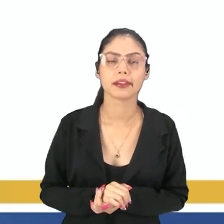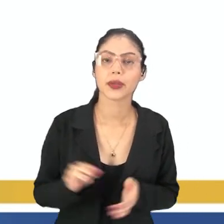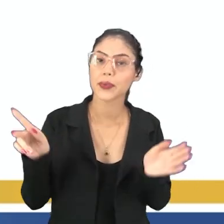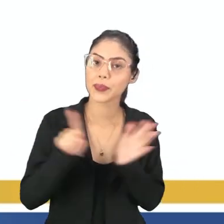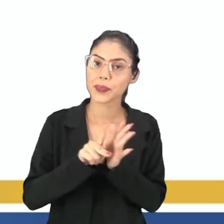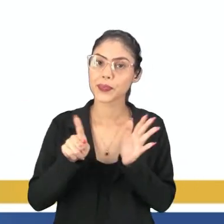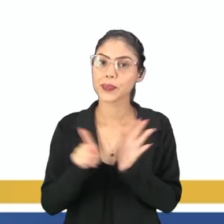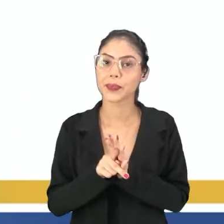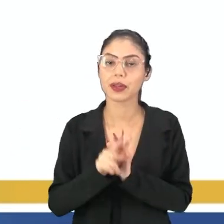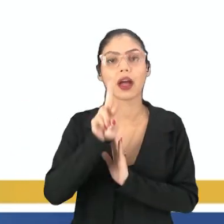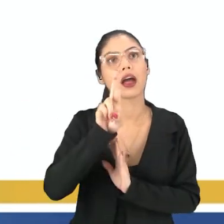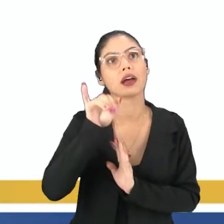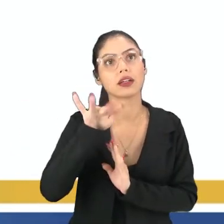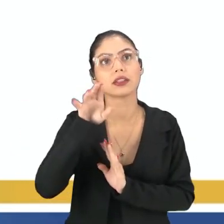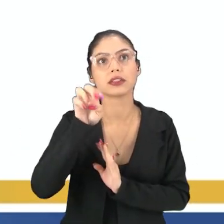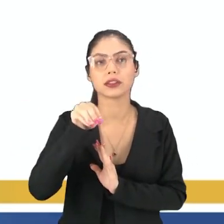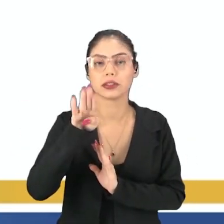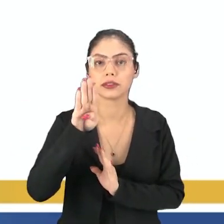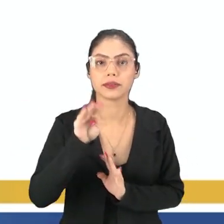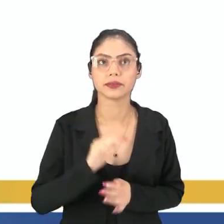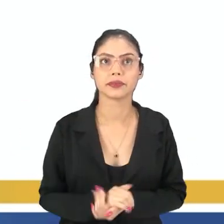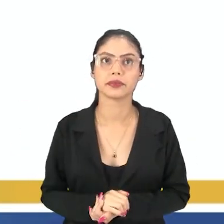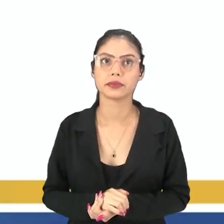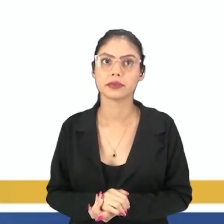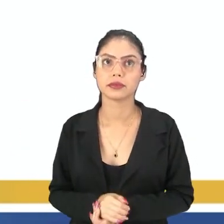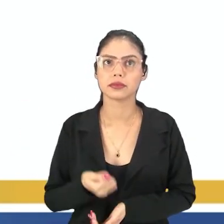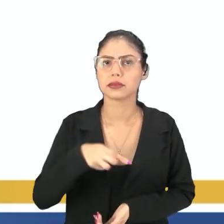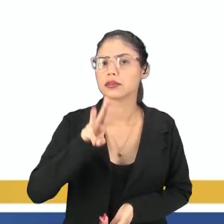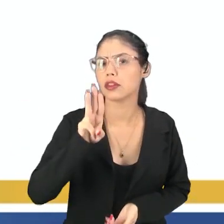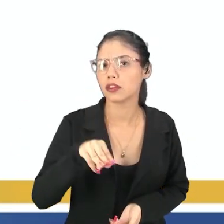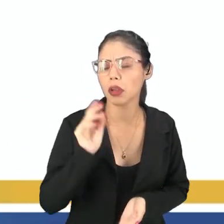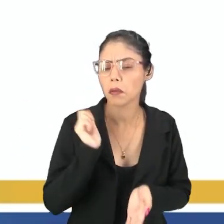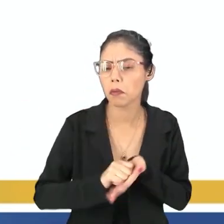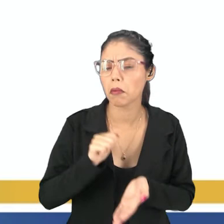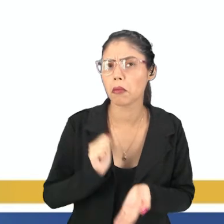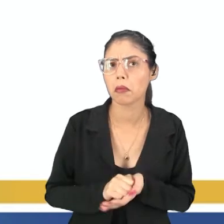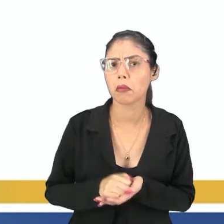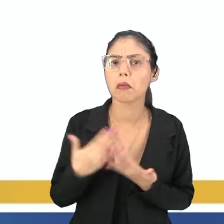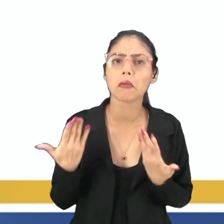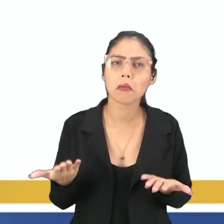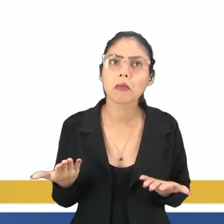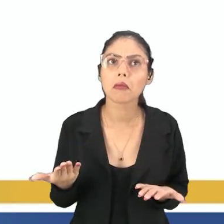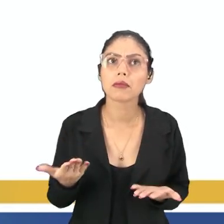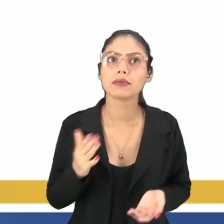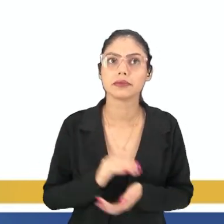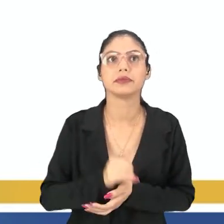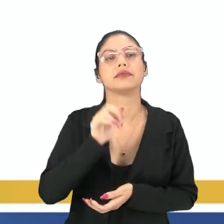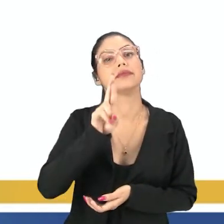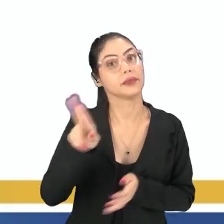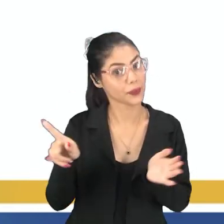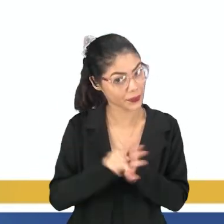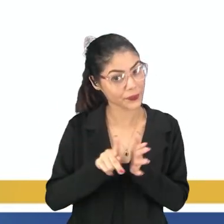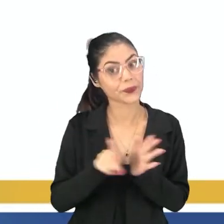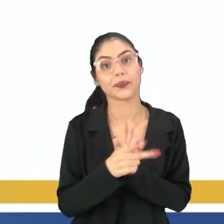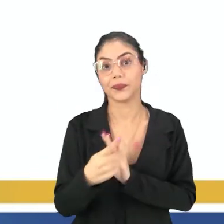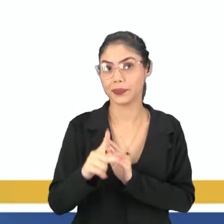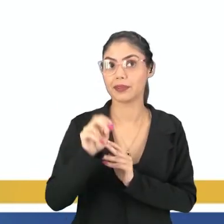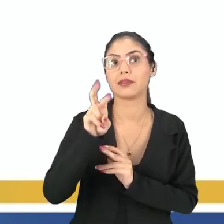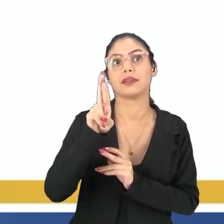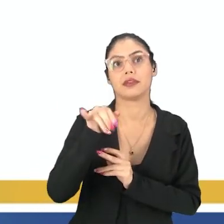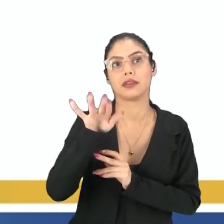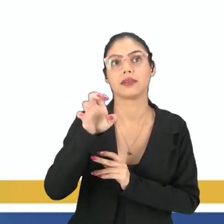o próprio Rubens, né, Alves. De quem é essa autobiografia? Dele mesmo,